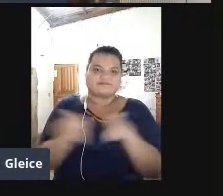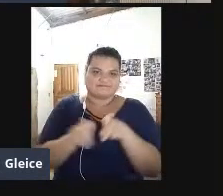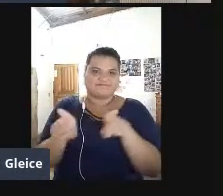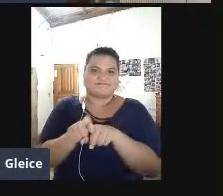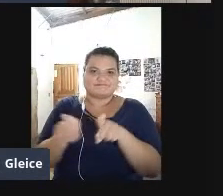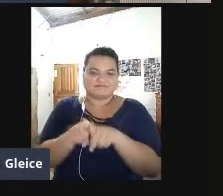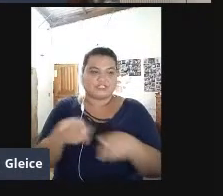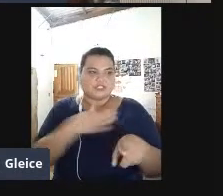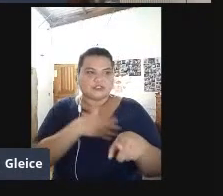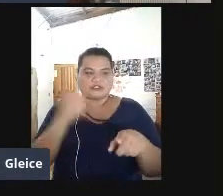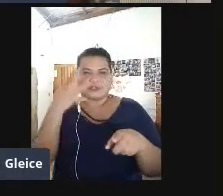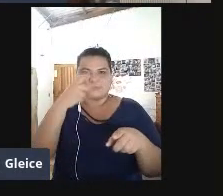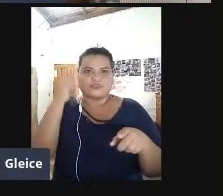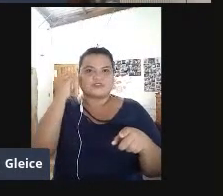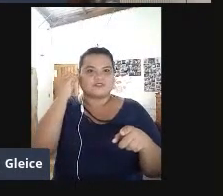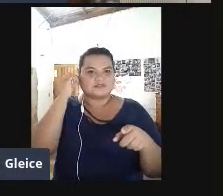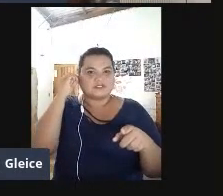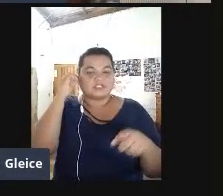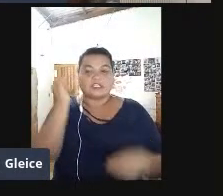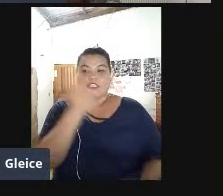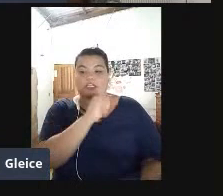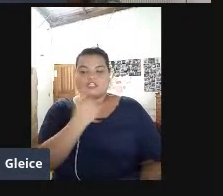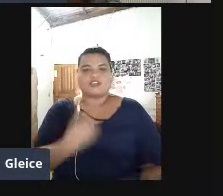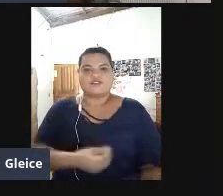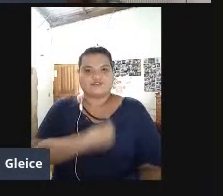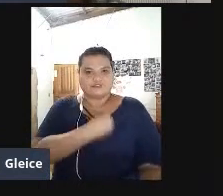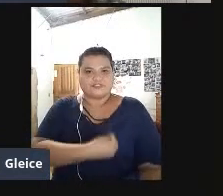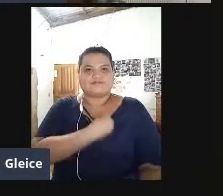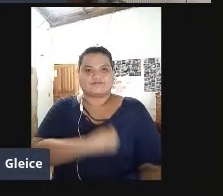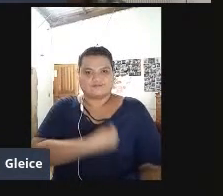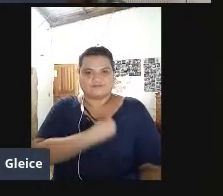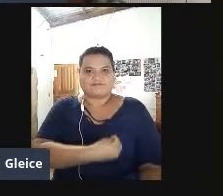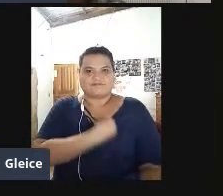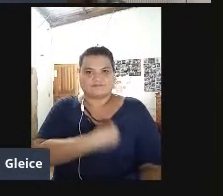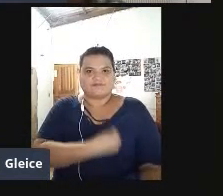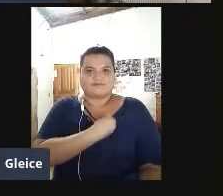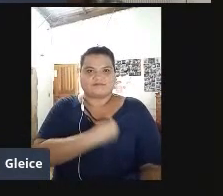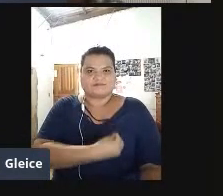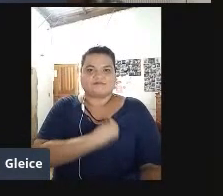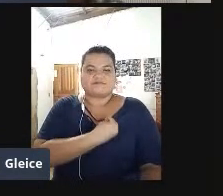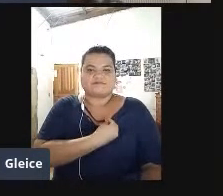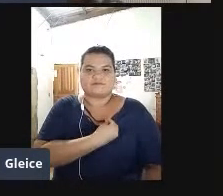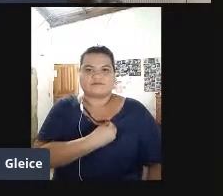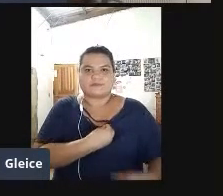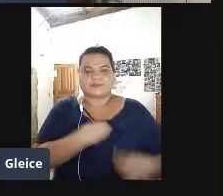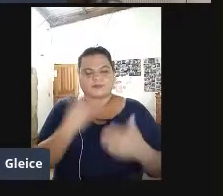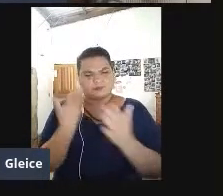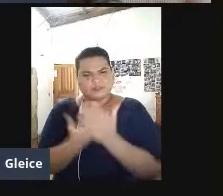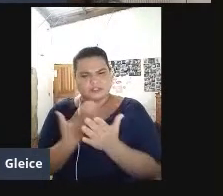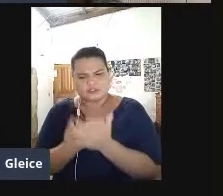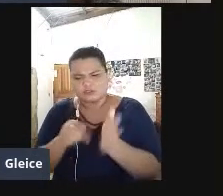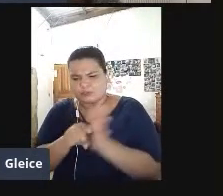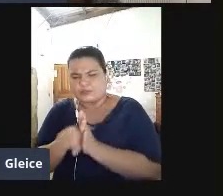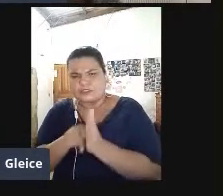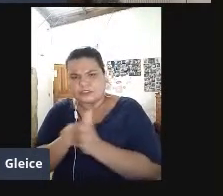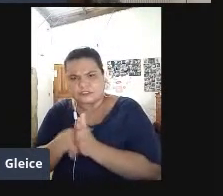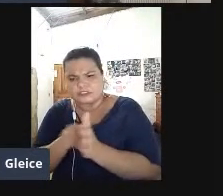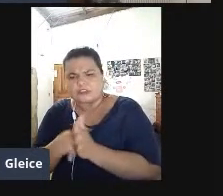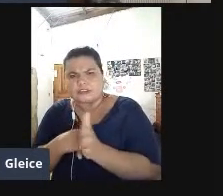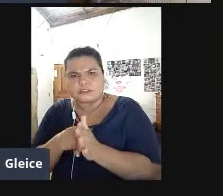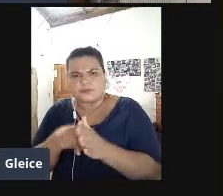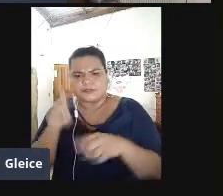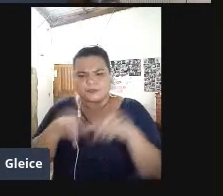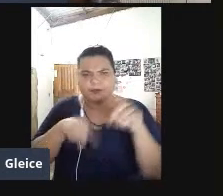energia, vida para aquele indivíduo. Nós consultamos alguns protocolos que já existiam acerca do assunto, materiais que são divulgados